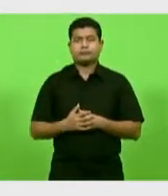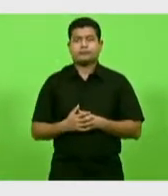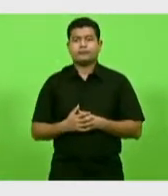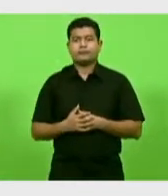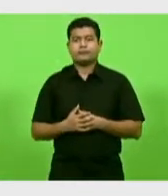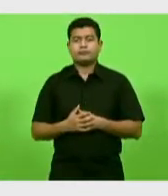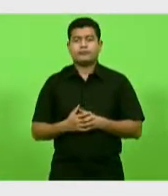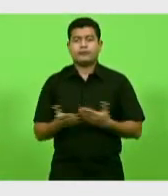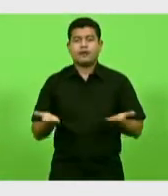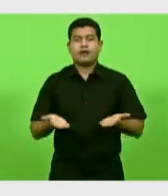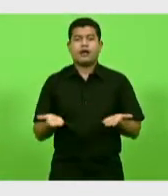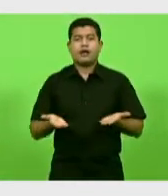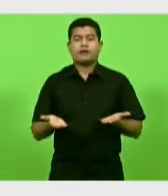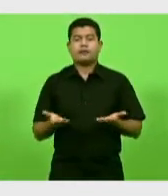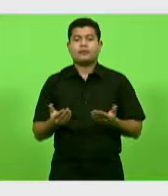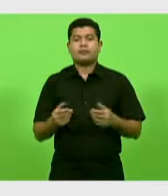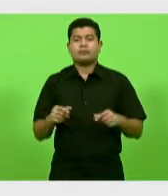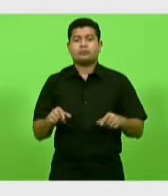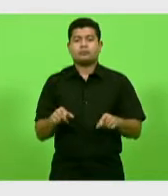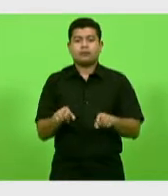Como vota, deputada Dirce?